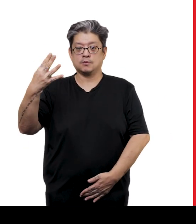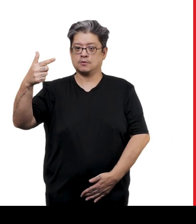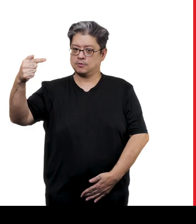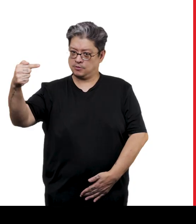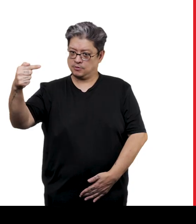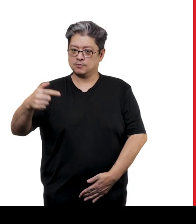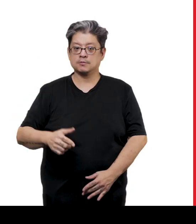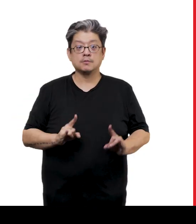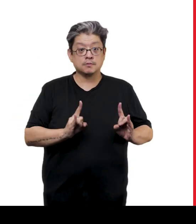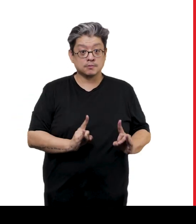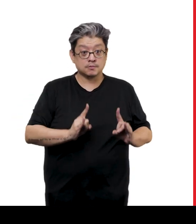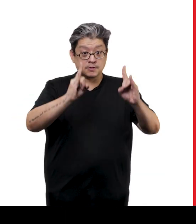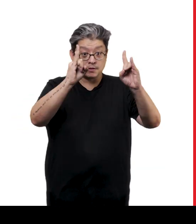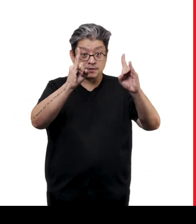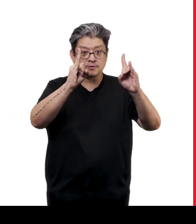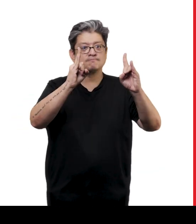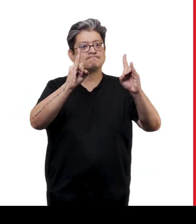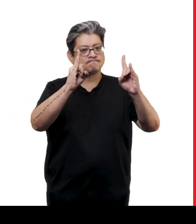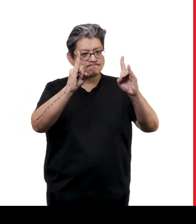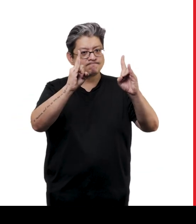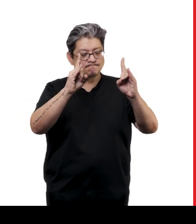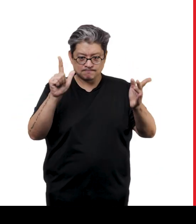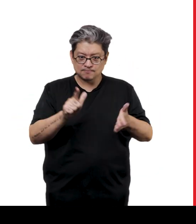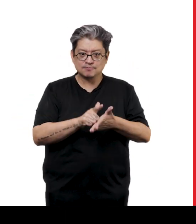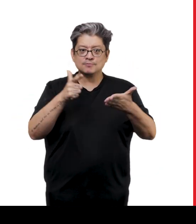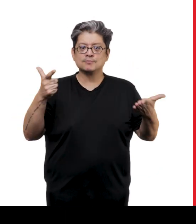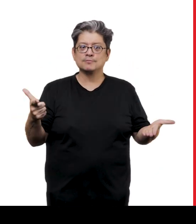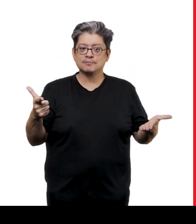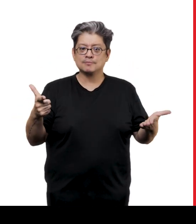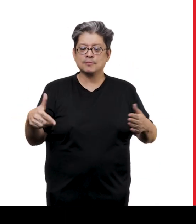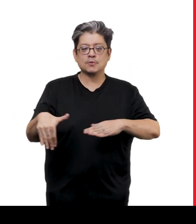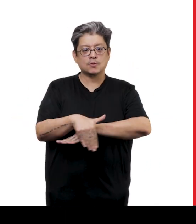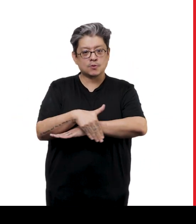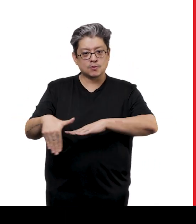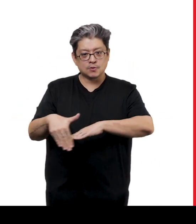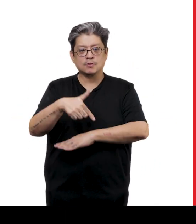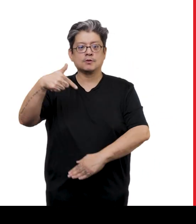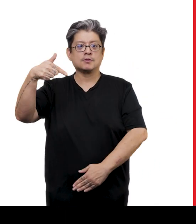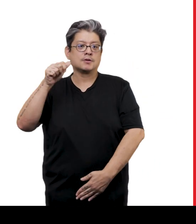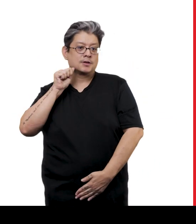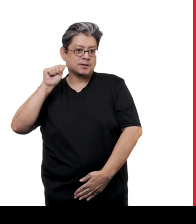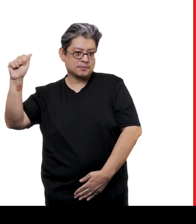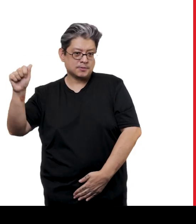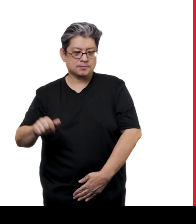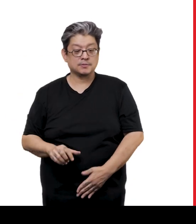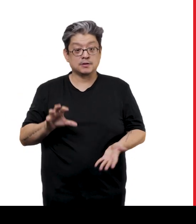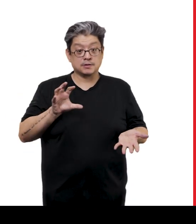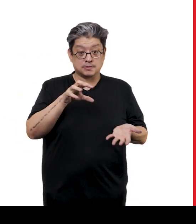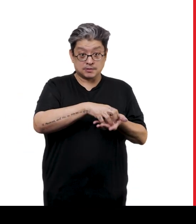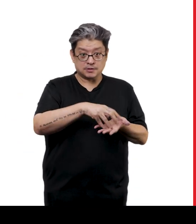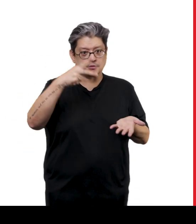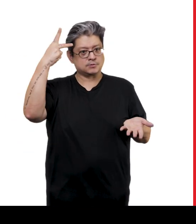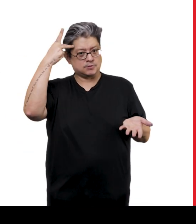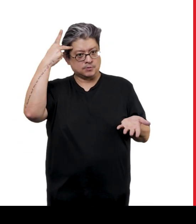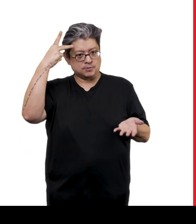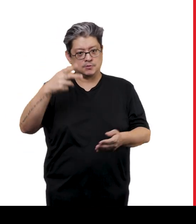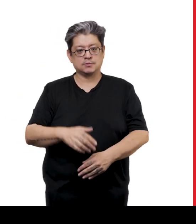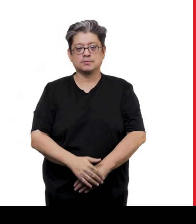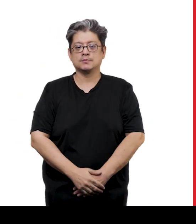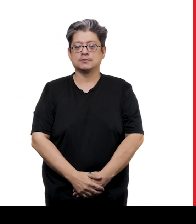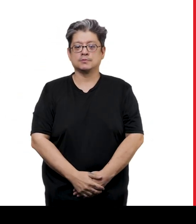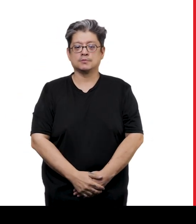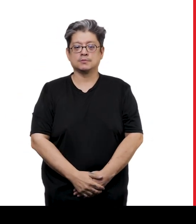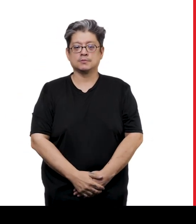edifício sede dos Diários Associados, na Rua 7 de Abril, no centro de São Paulo. Bardi assumiu